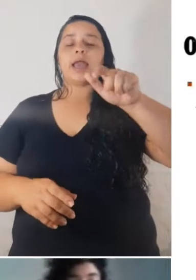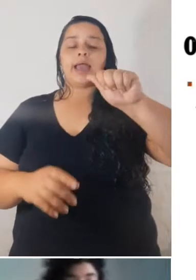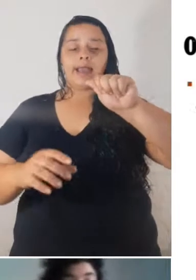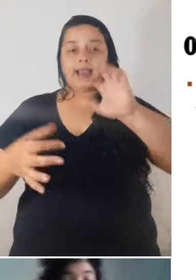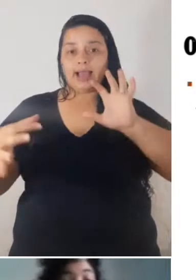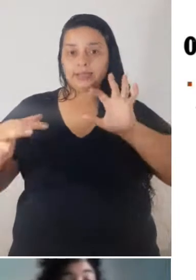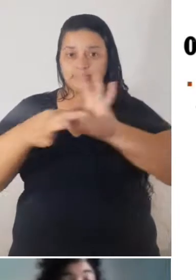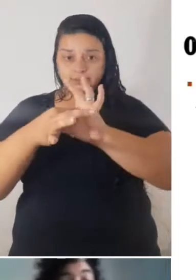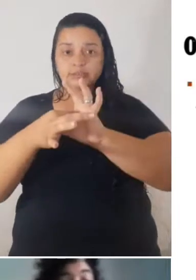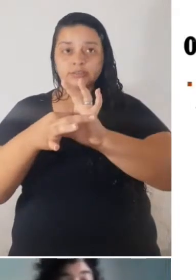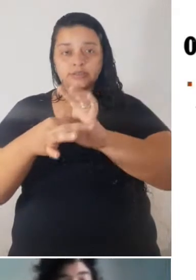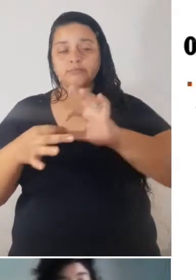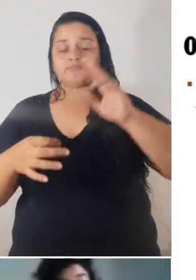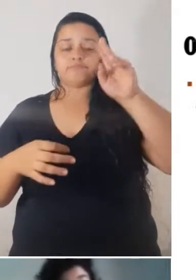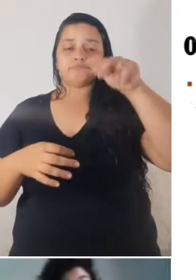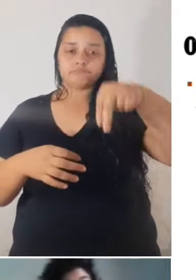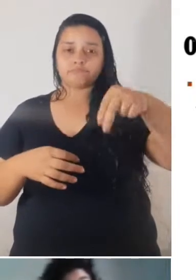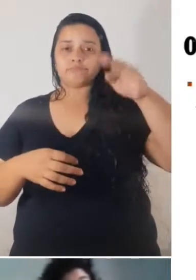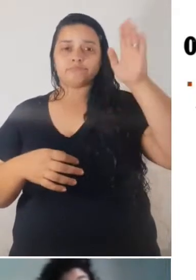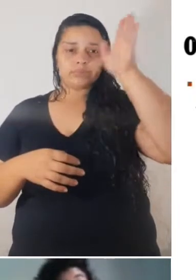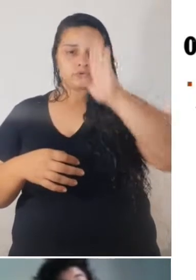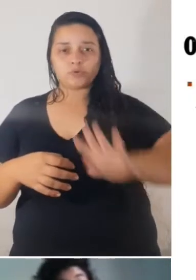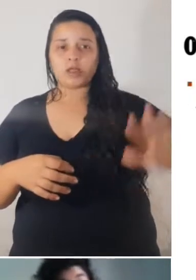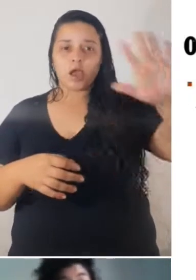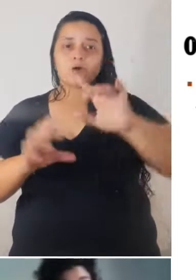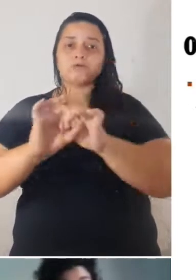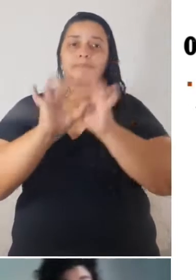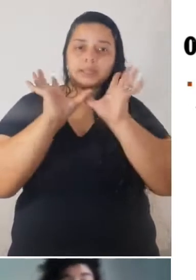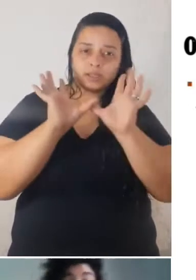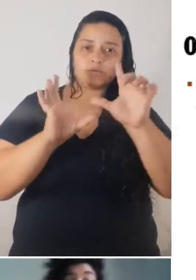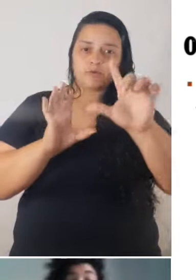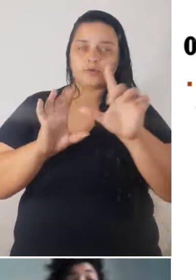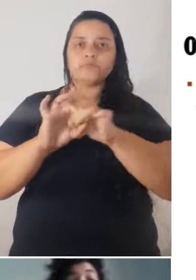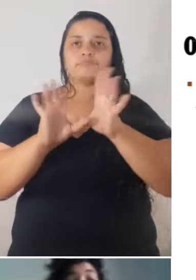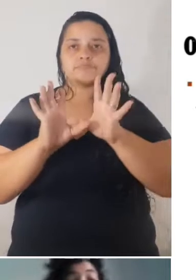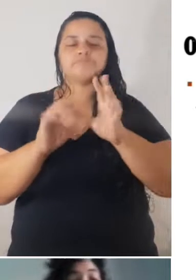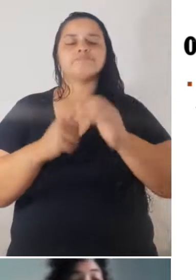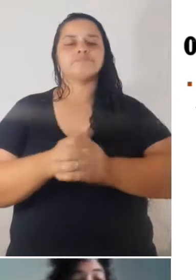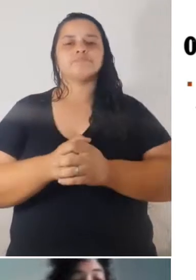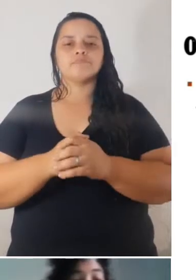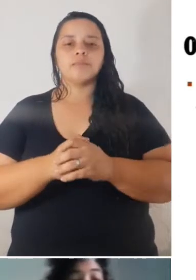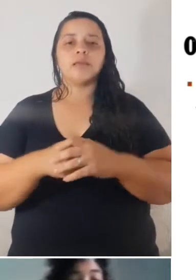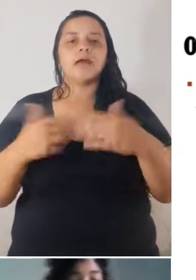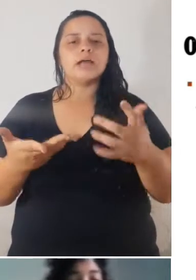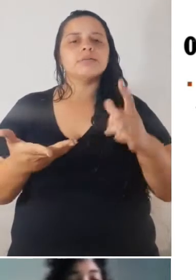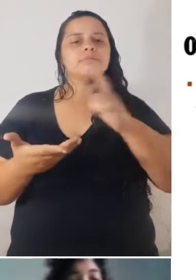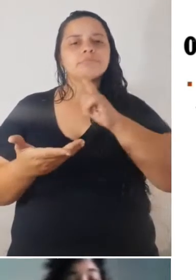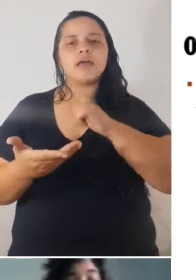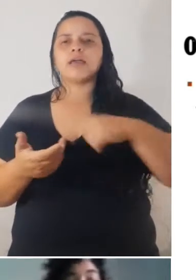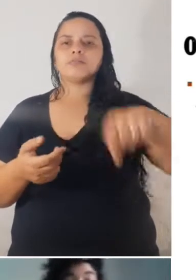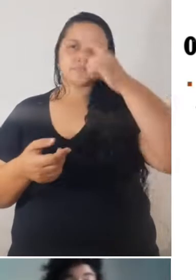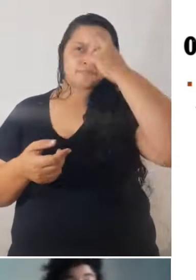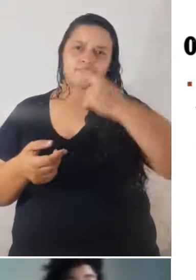Aliança Nacional Libertadora, na defesa de questões como a reforma agrária e maior participação popular no governo. E